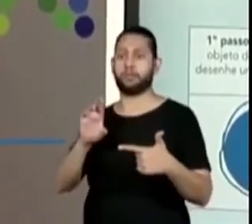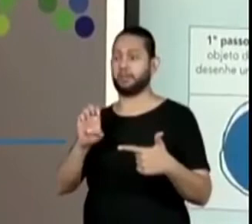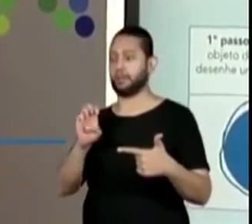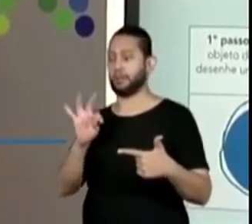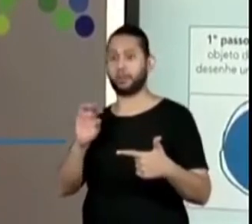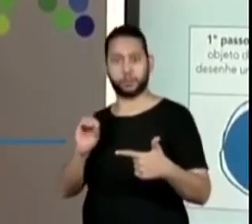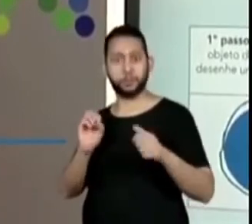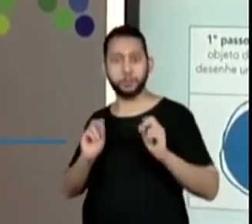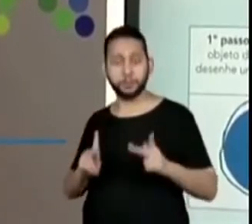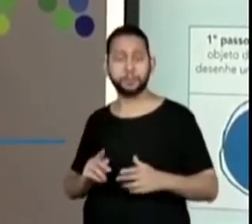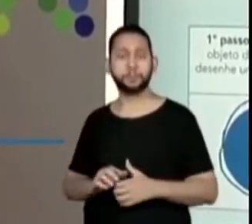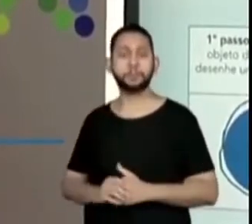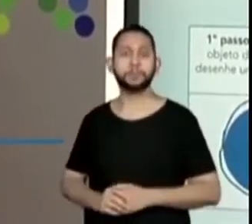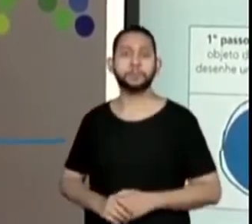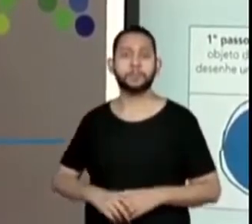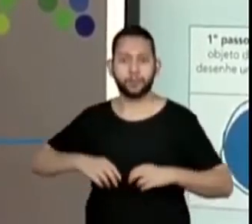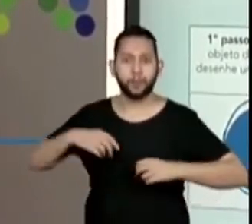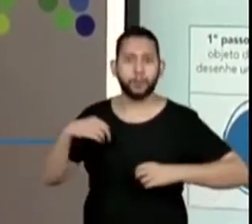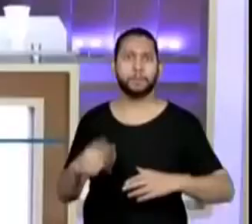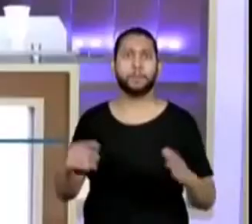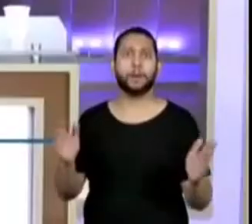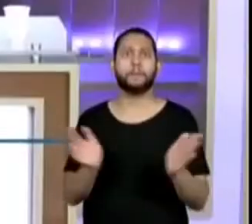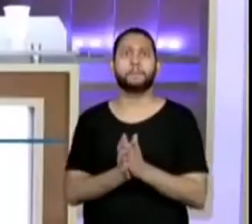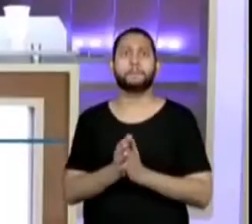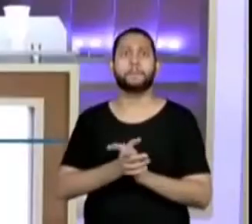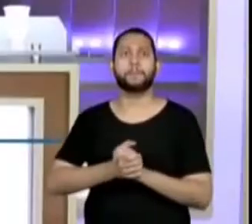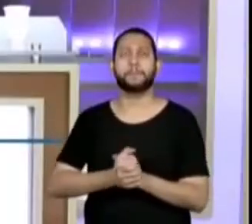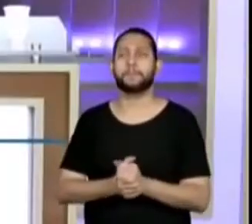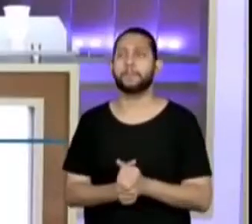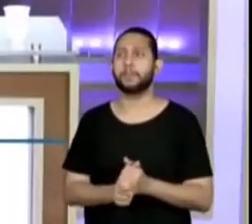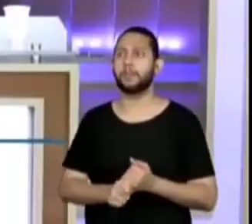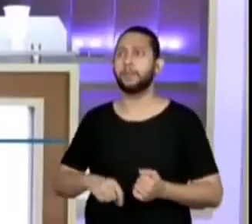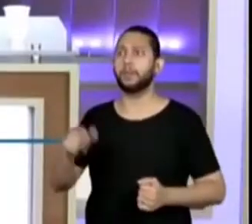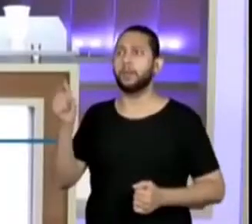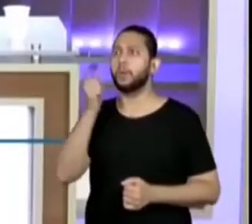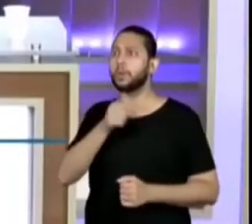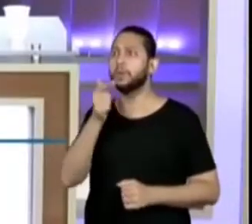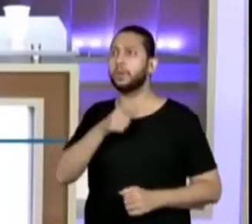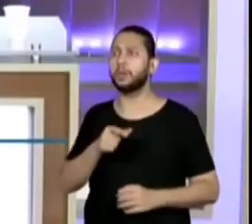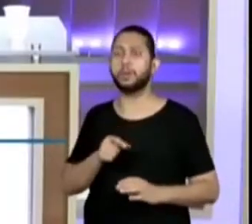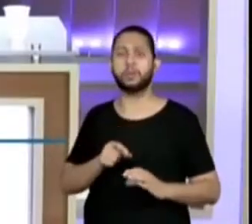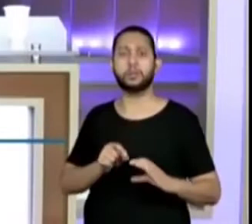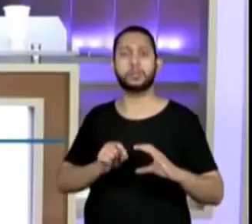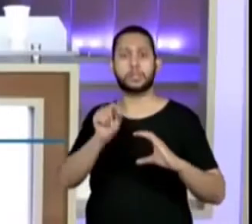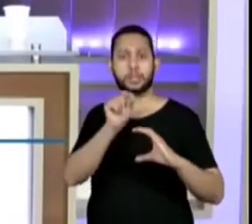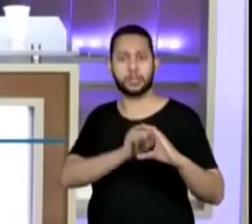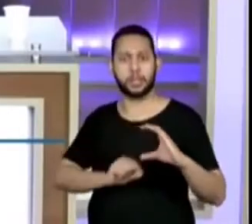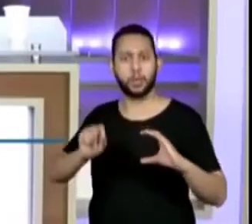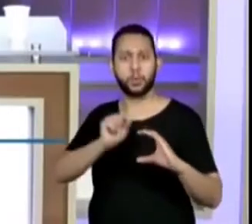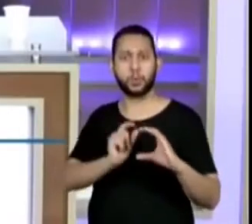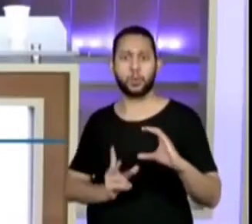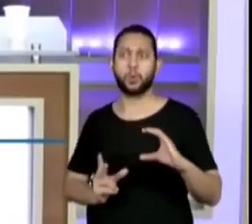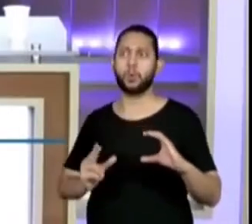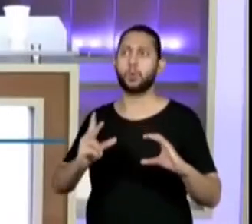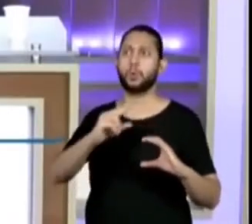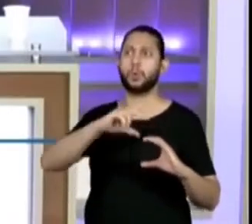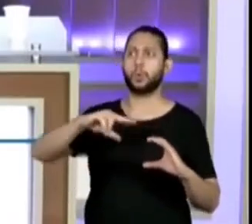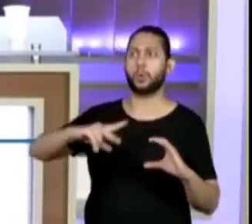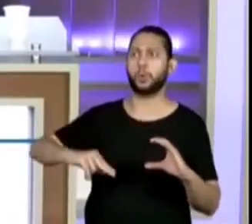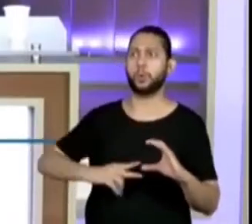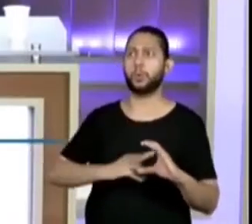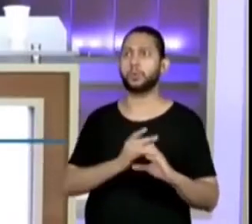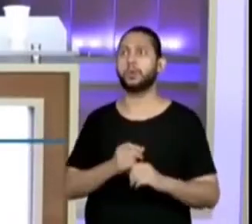alinhadas. Vamos lá, turma. Conseguiram fazer o círculo? Boa, professor Vera Luz Nascimento